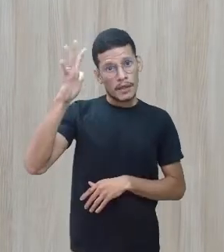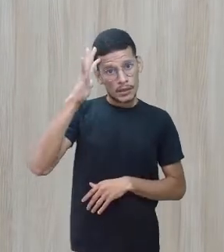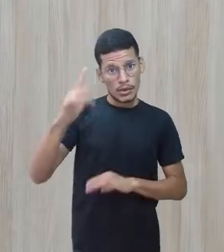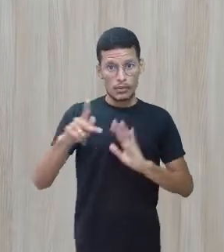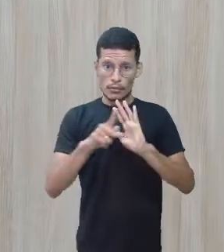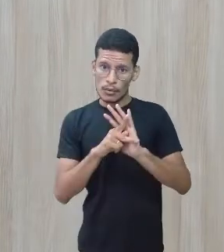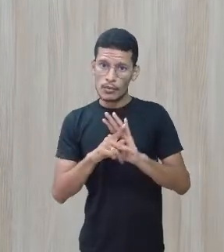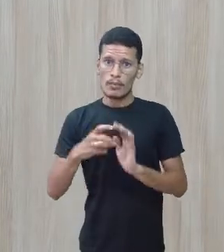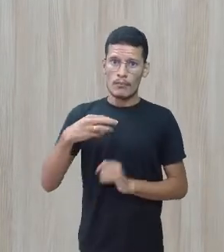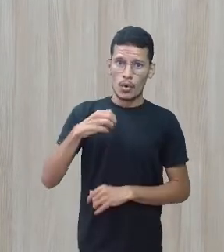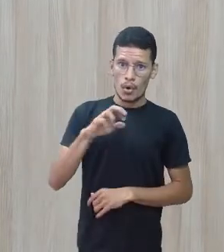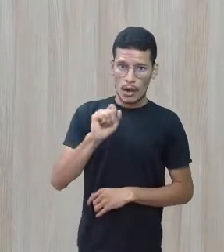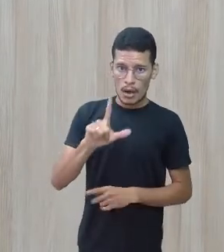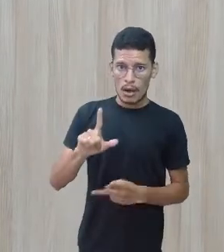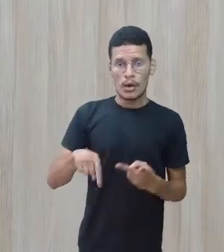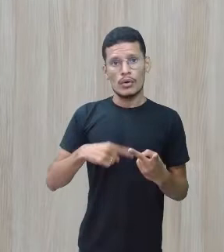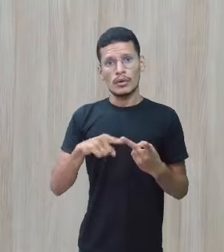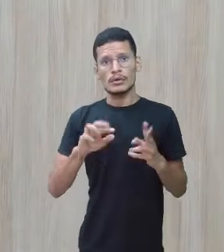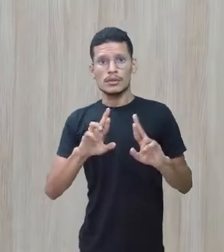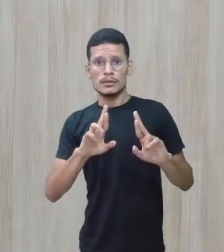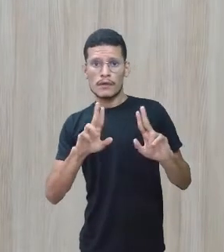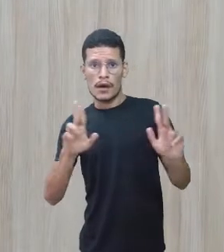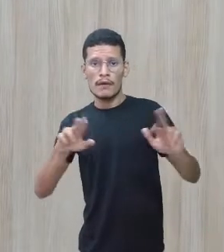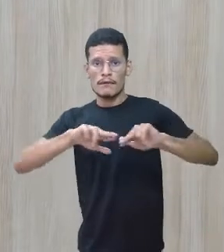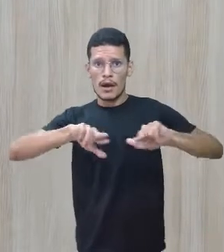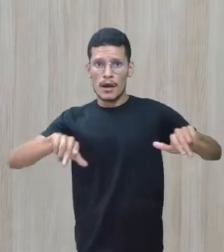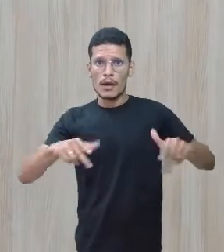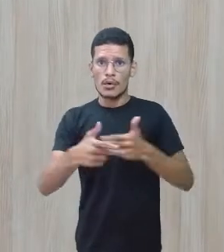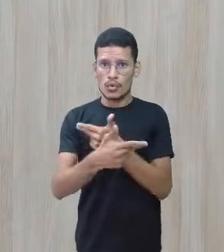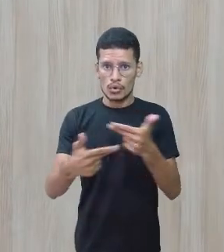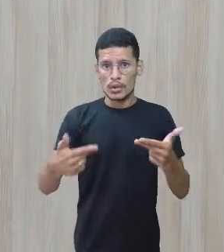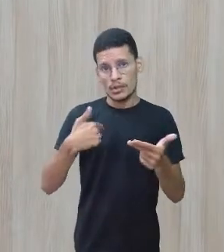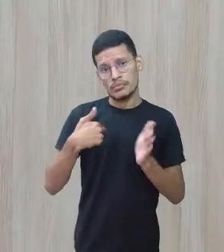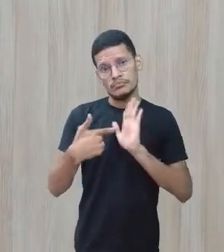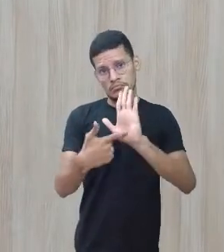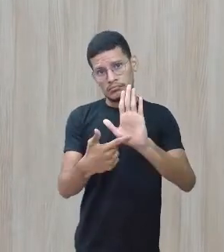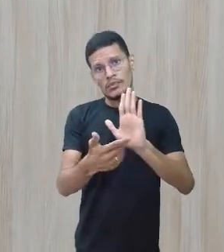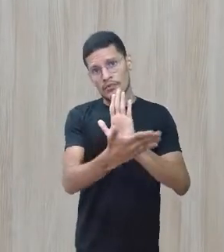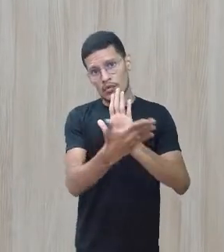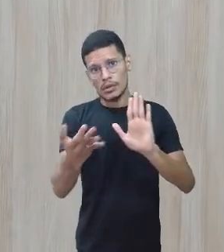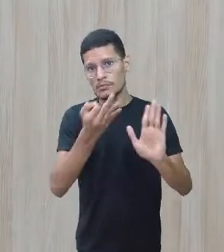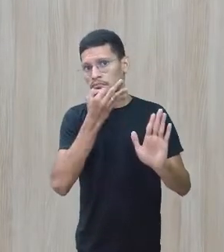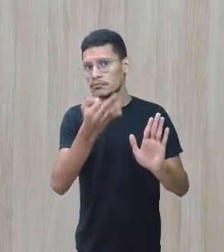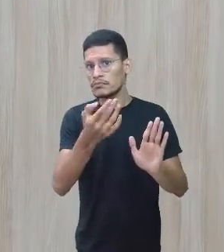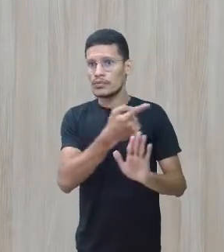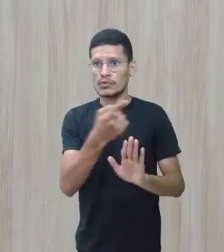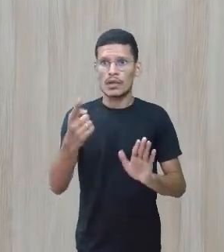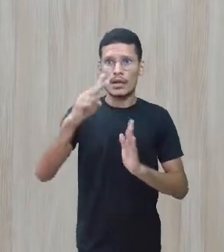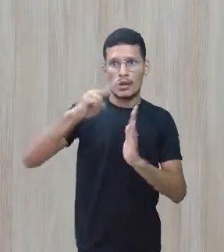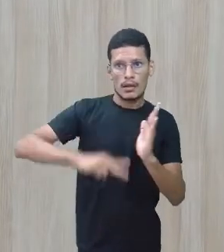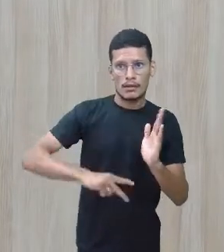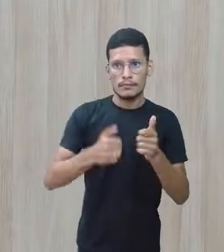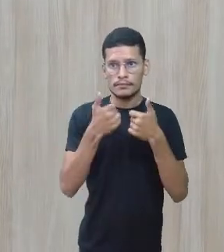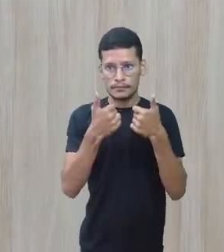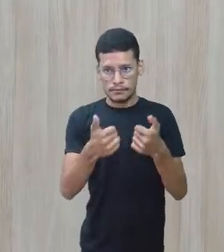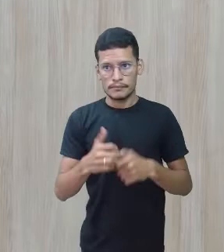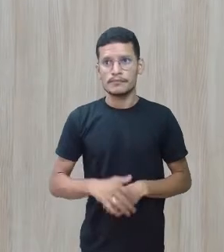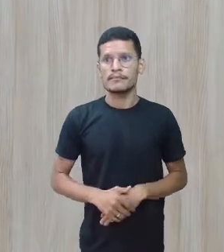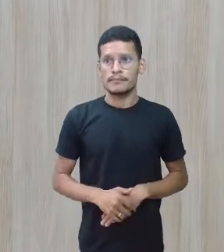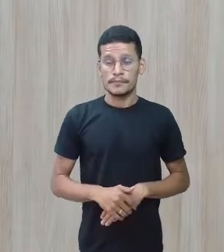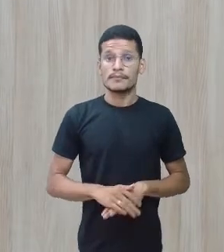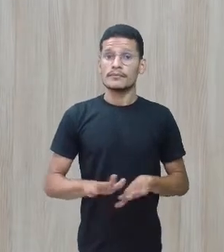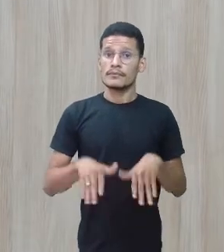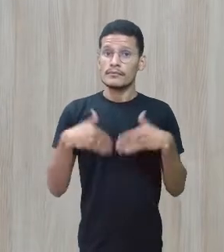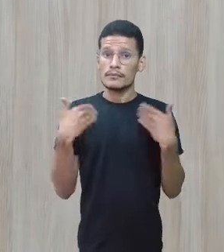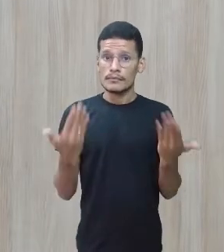a moral, sobre diversas coisas. E aí eu deixo, inclusive, a sugestão para que vocês leiam o conto inteiro depois.